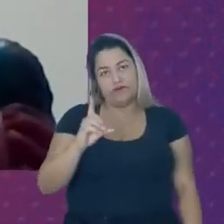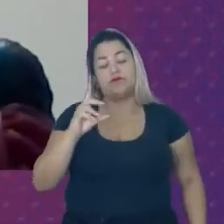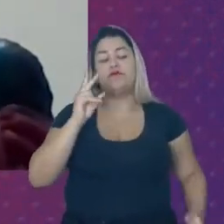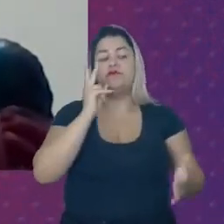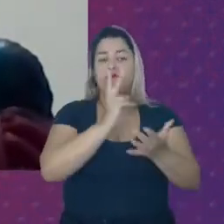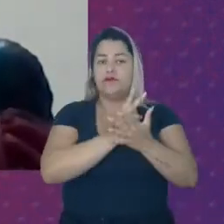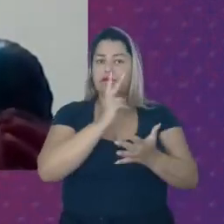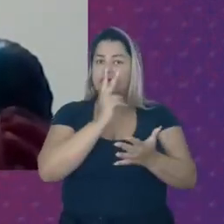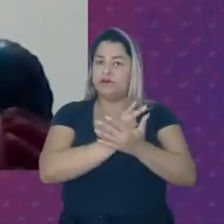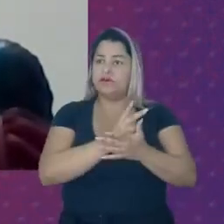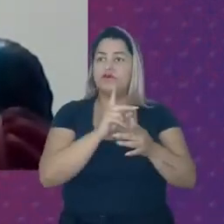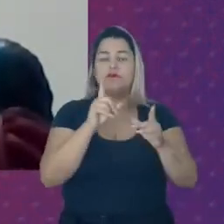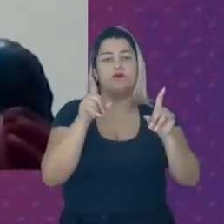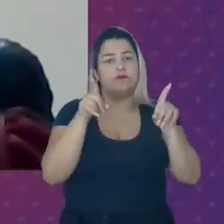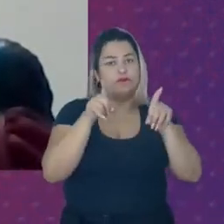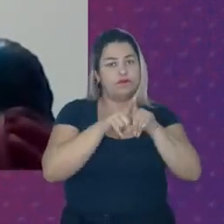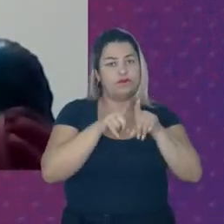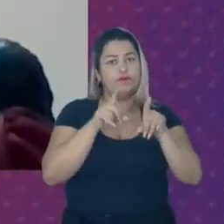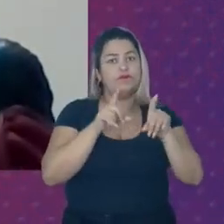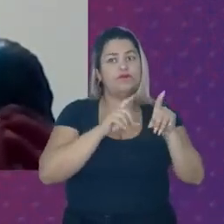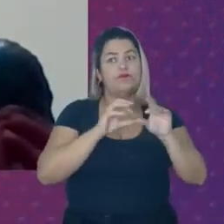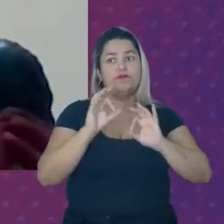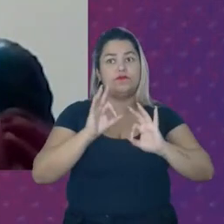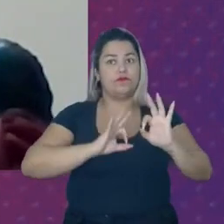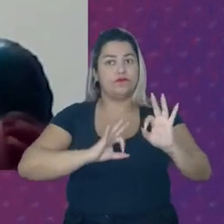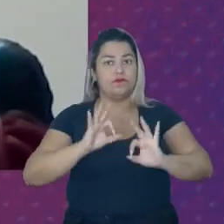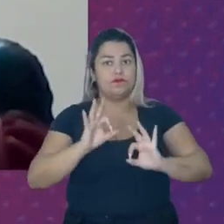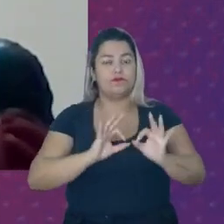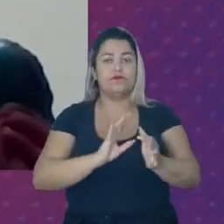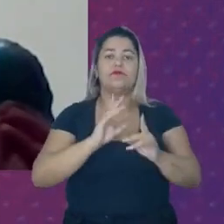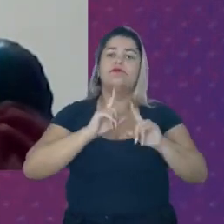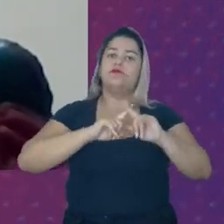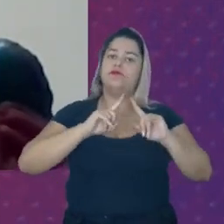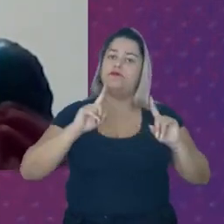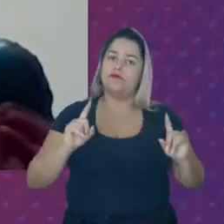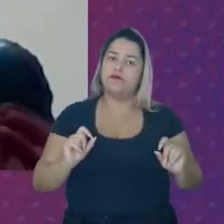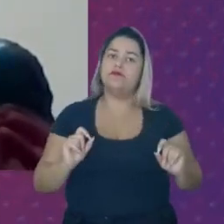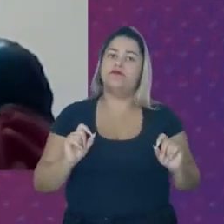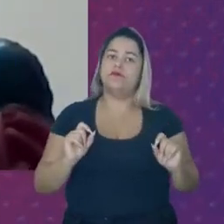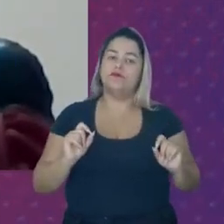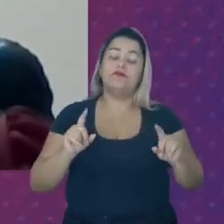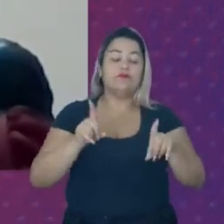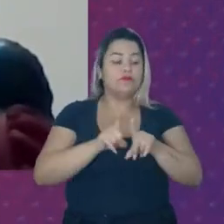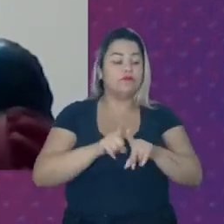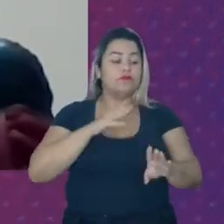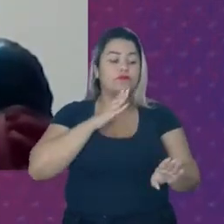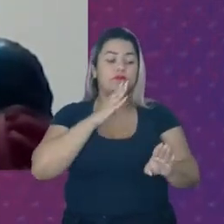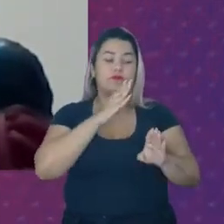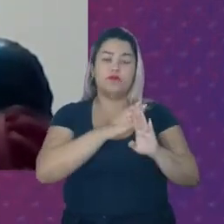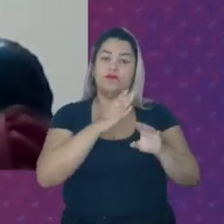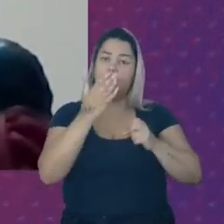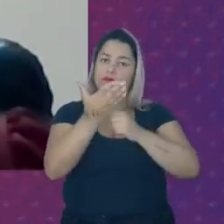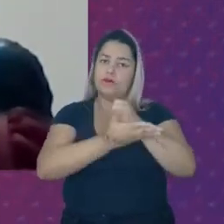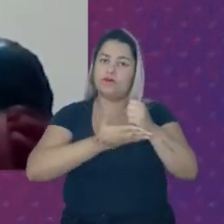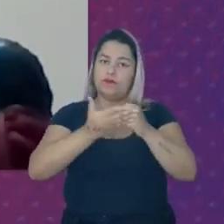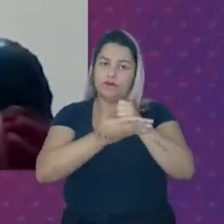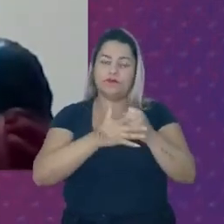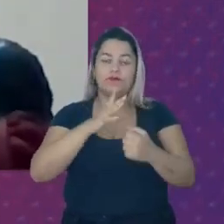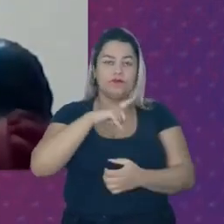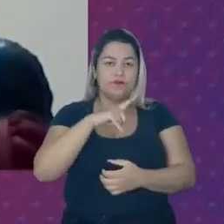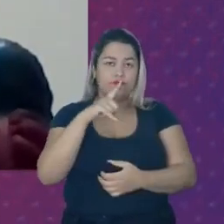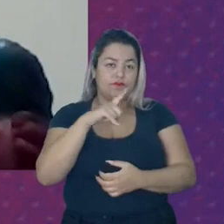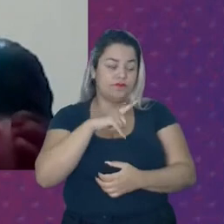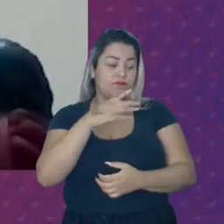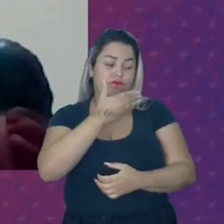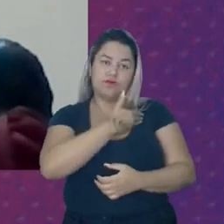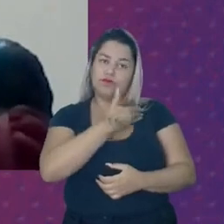sendo um cadastro que é autodeclaratório, mas é a principal base que a gente tem, que os governos